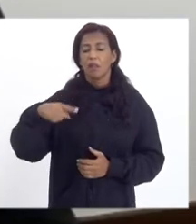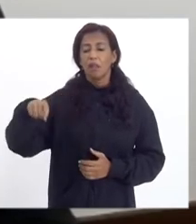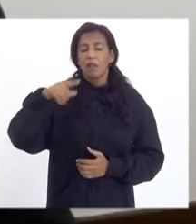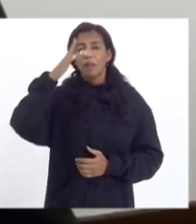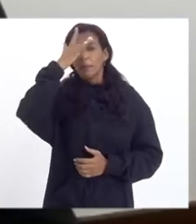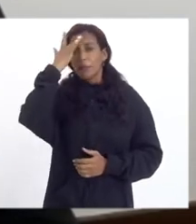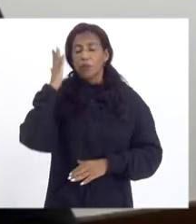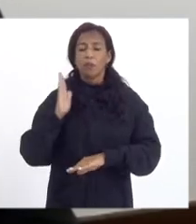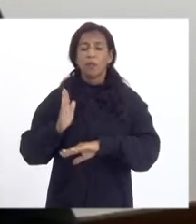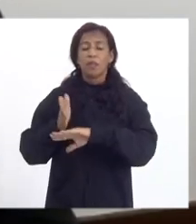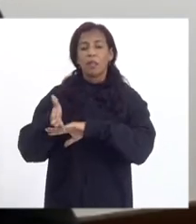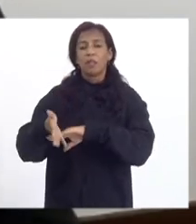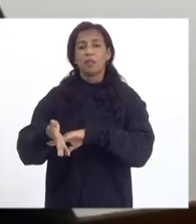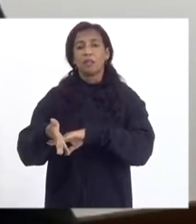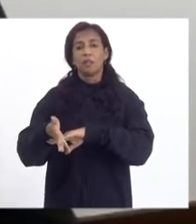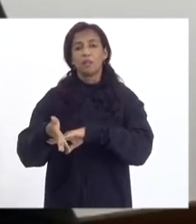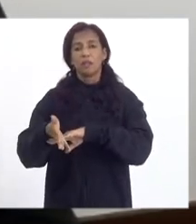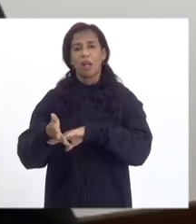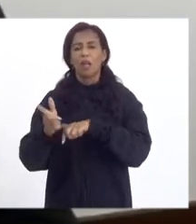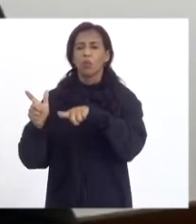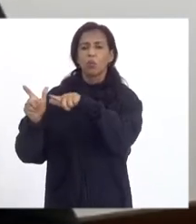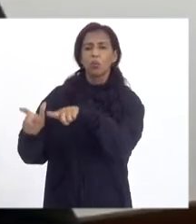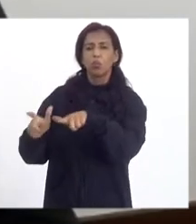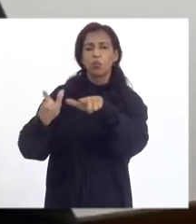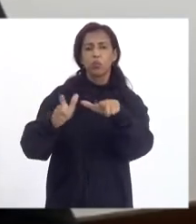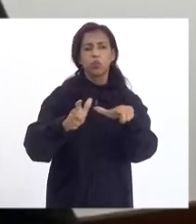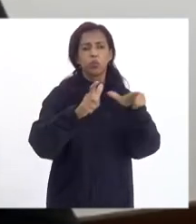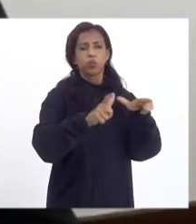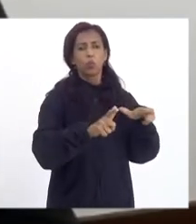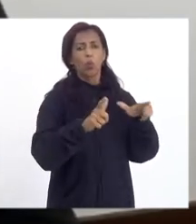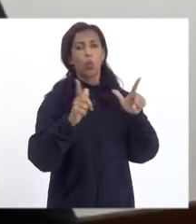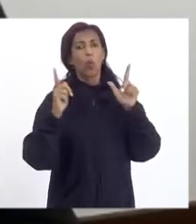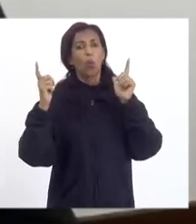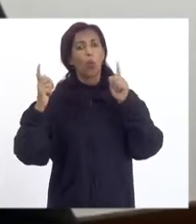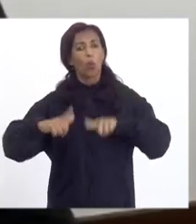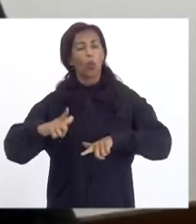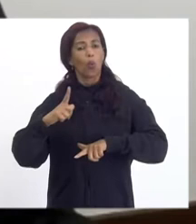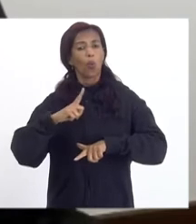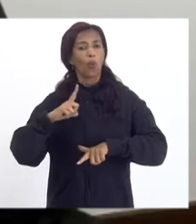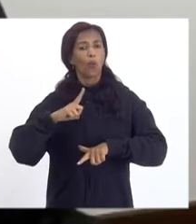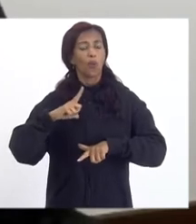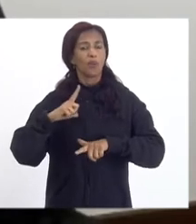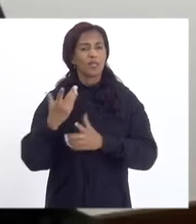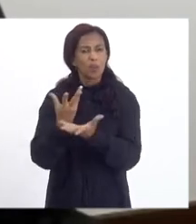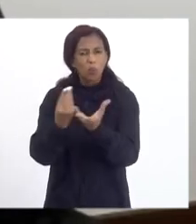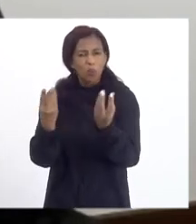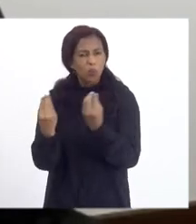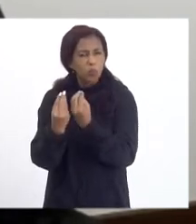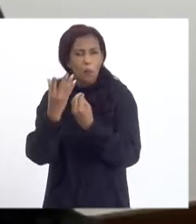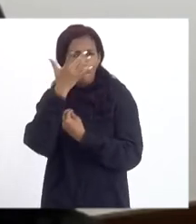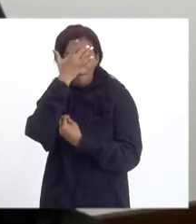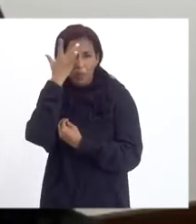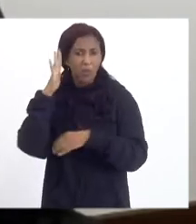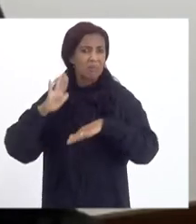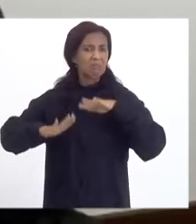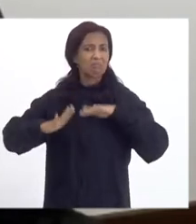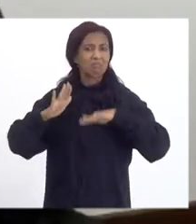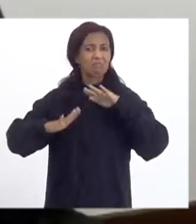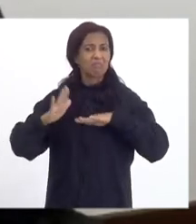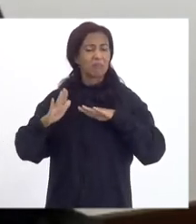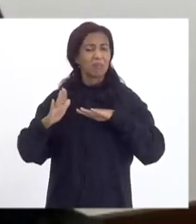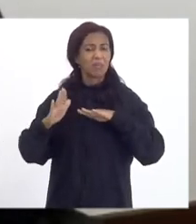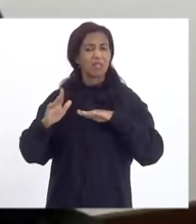possa adentrar recintos onde haverá algum nível de aglomeração, independentemente da natureza